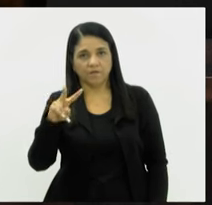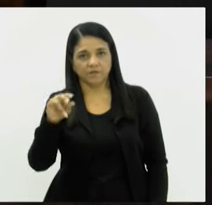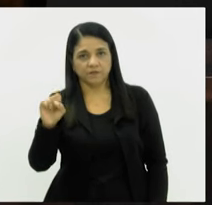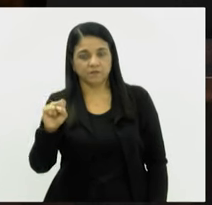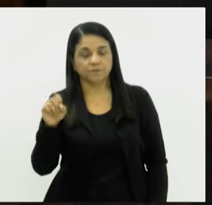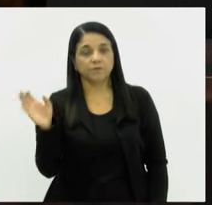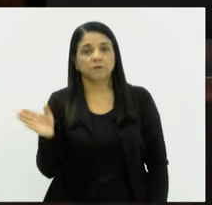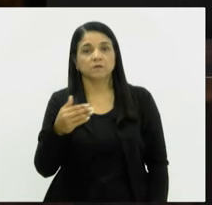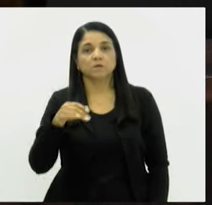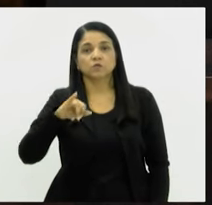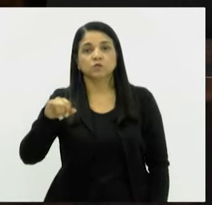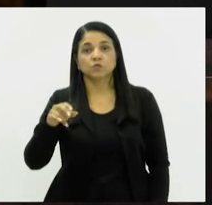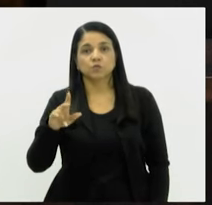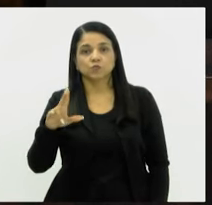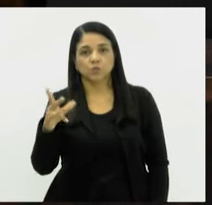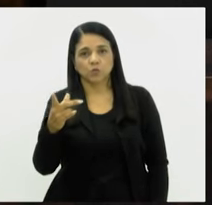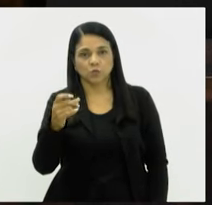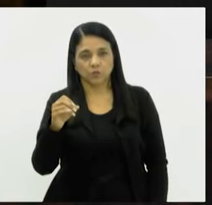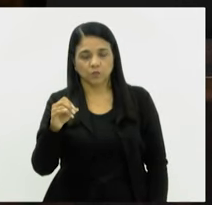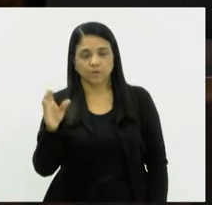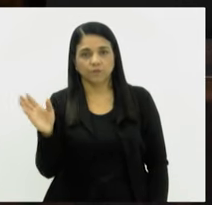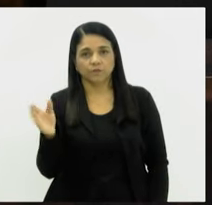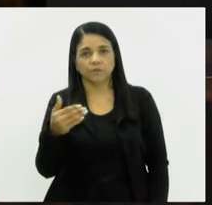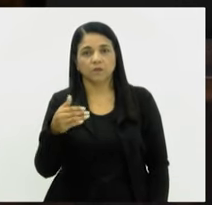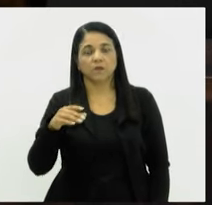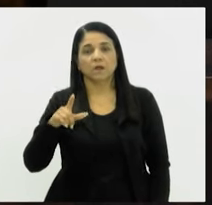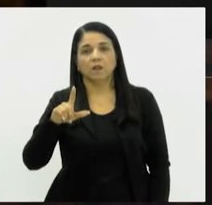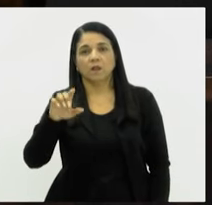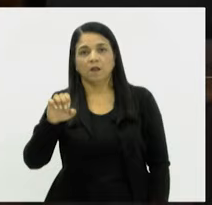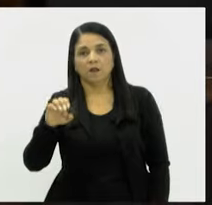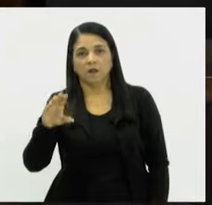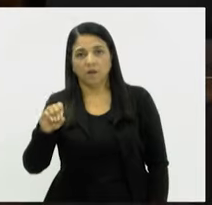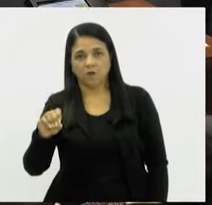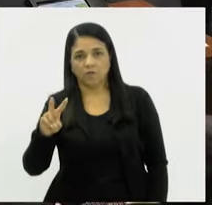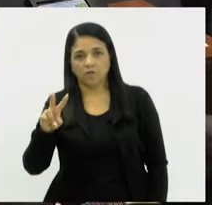deputado Júlio Rocha, deputado Léo Vieira,